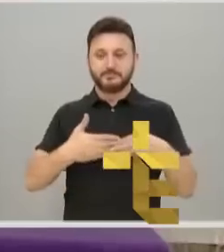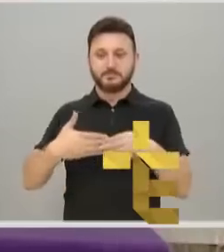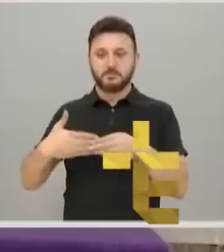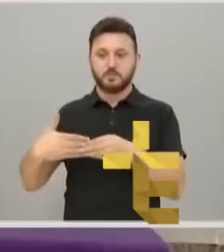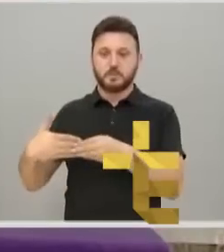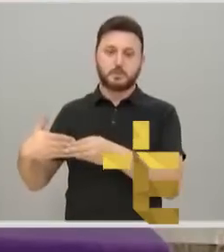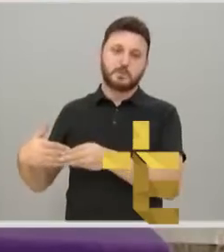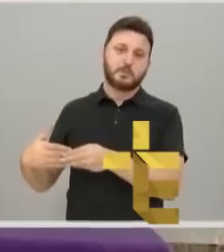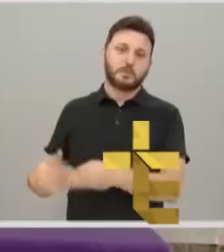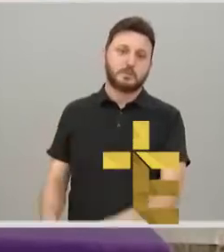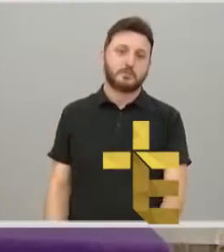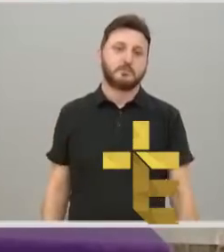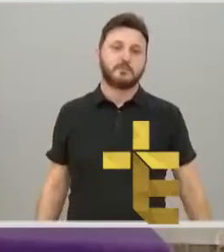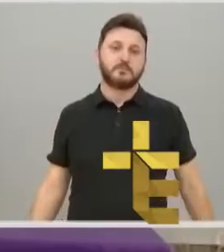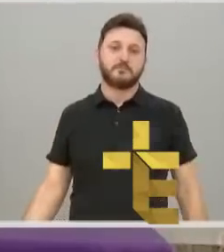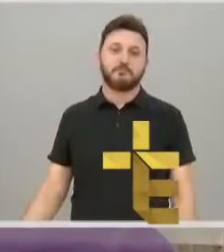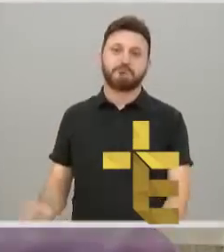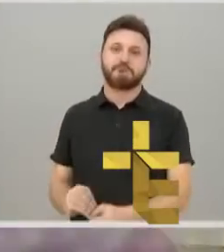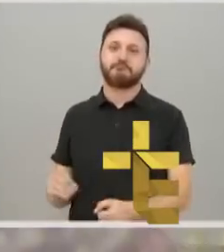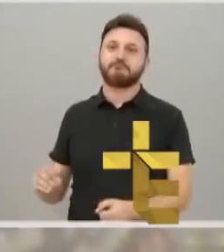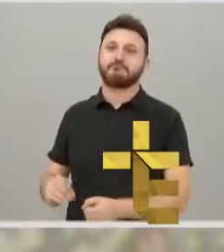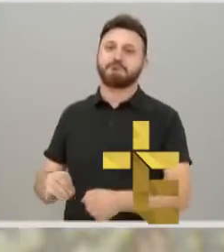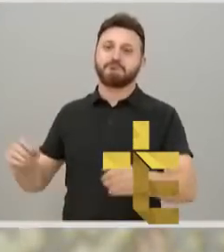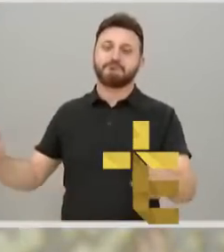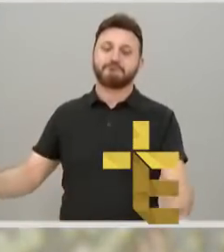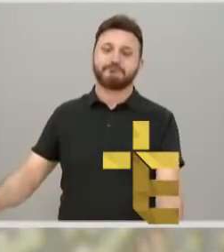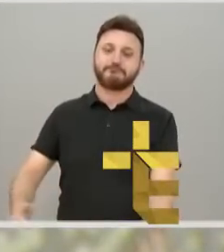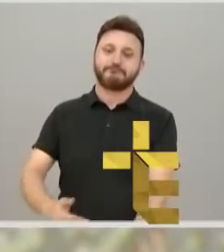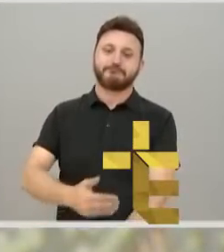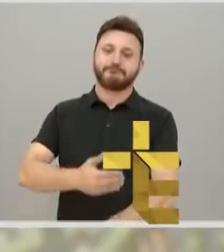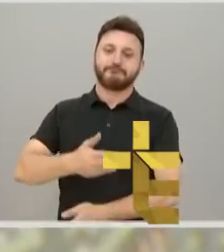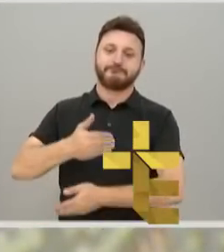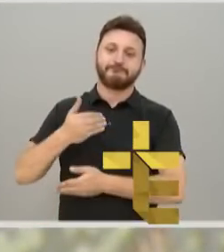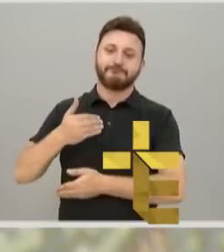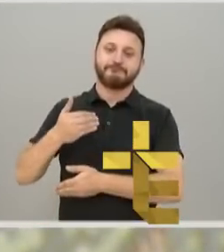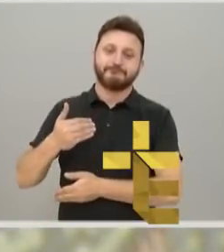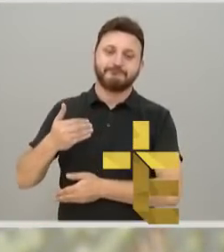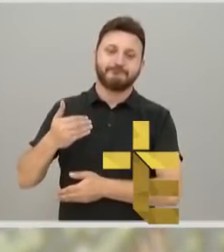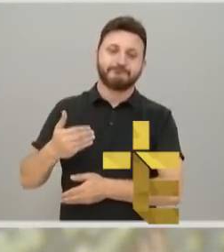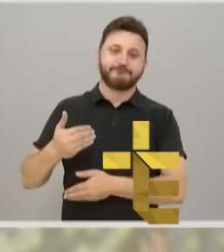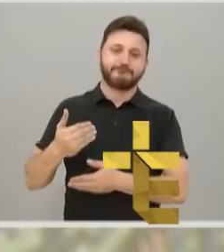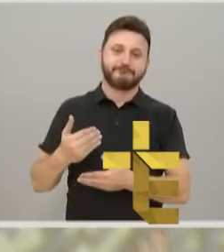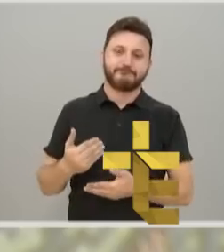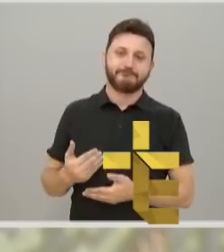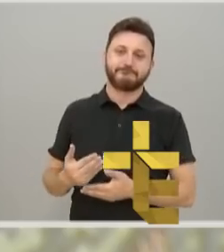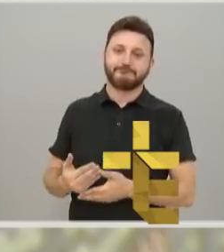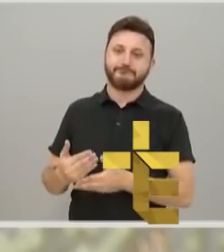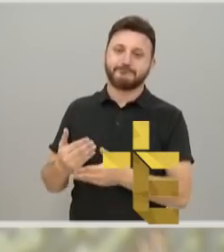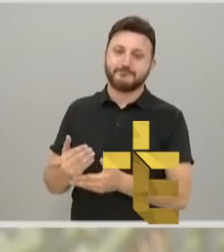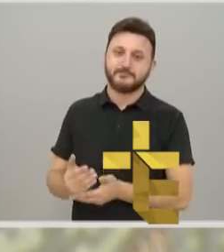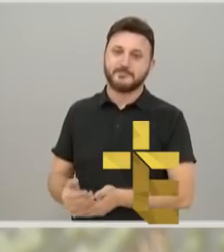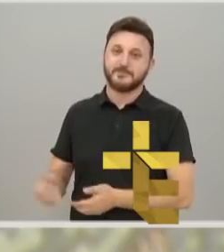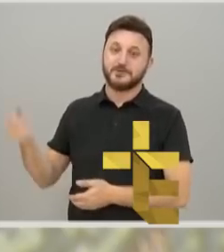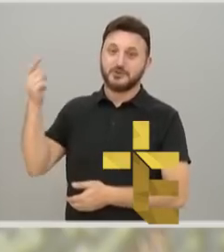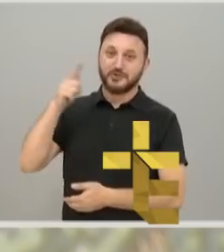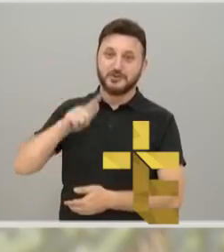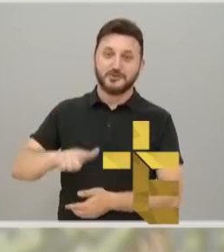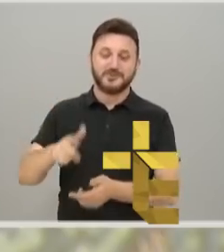conduzir, me faça em teus braços de novo sorrir em